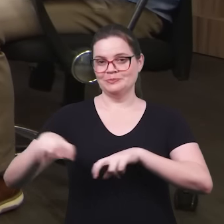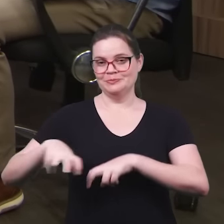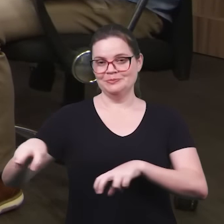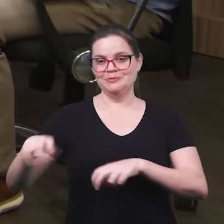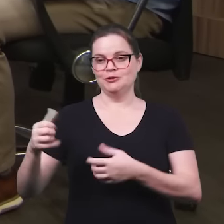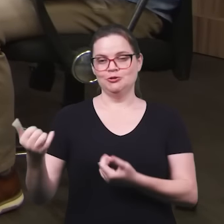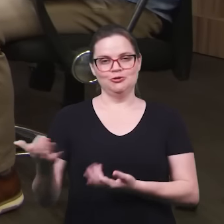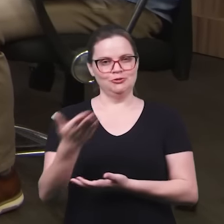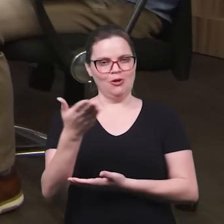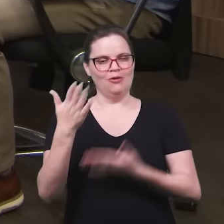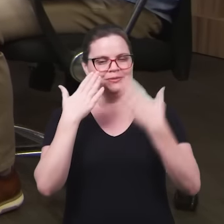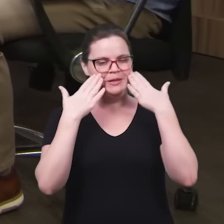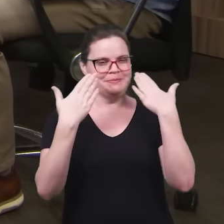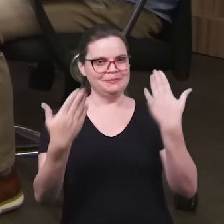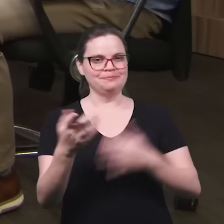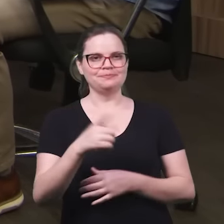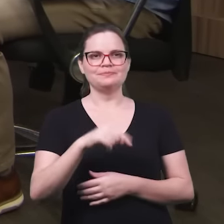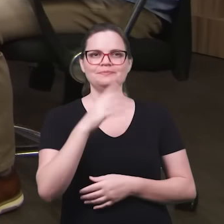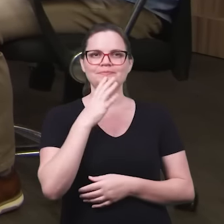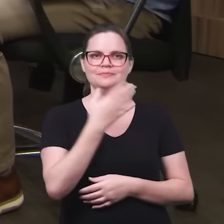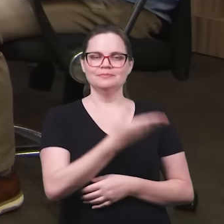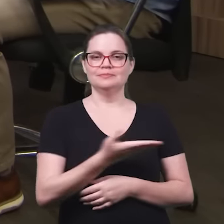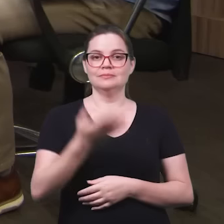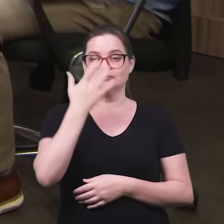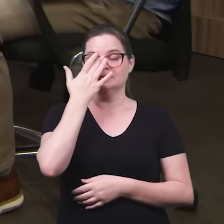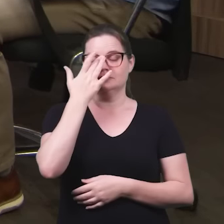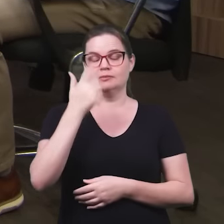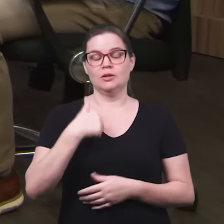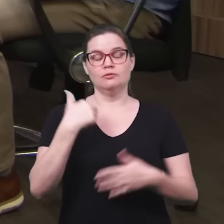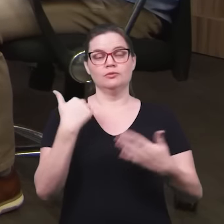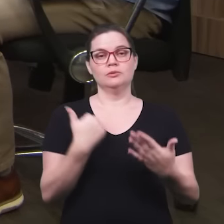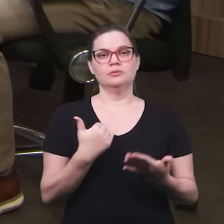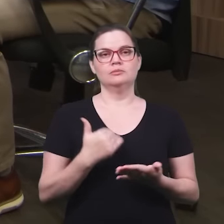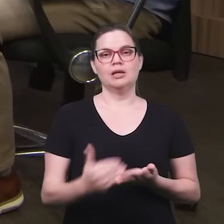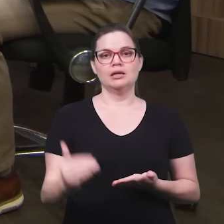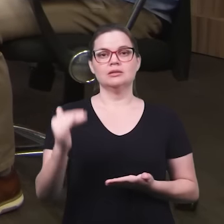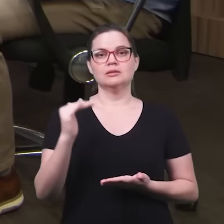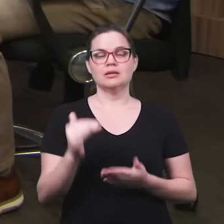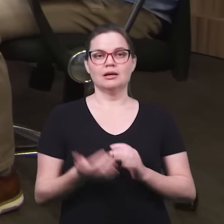vão se apresentar, você vai conhecer. E eu começo